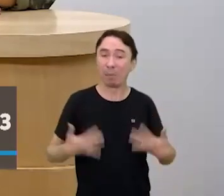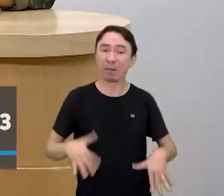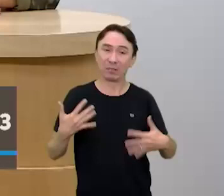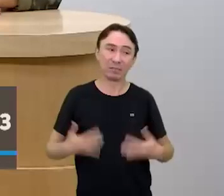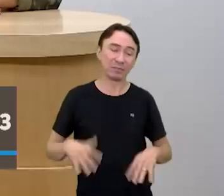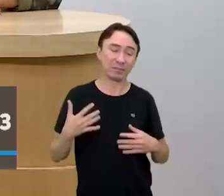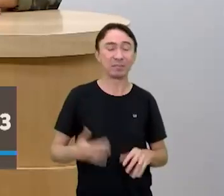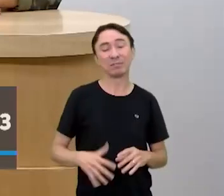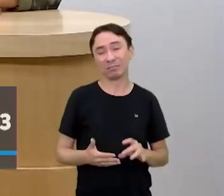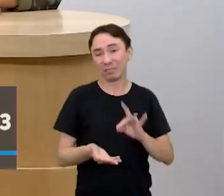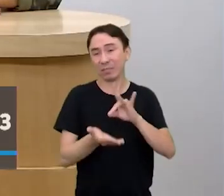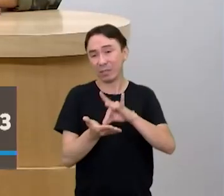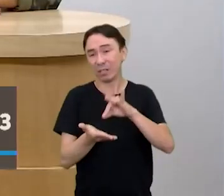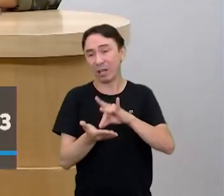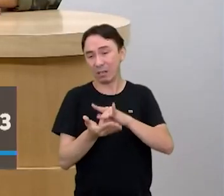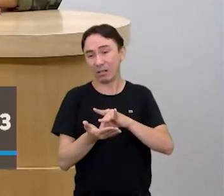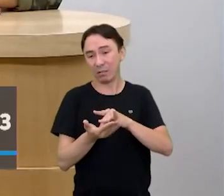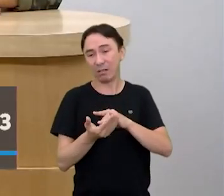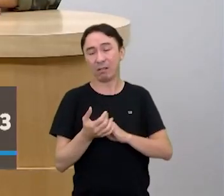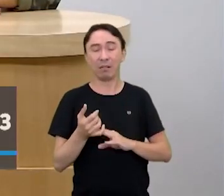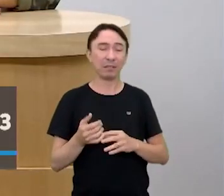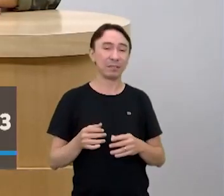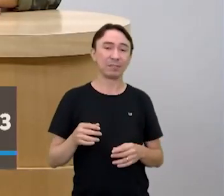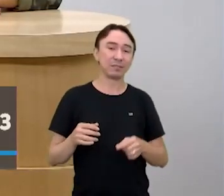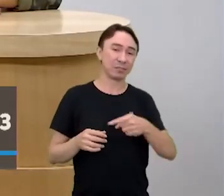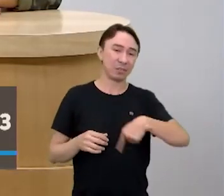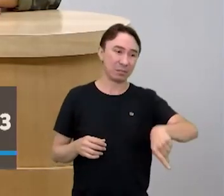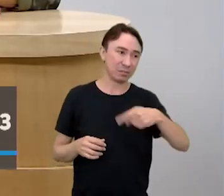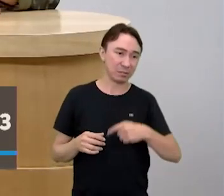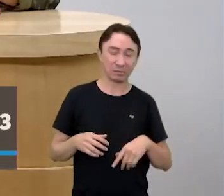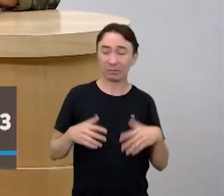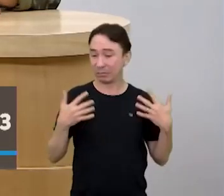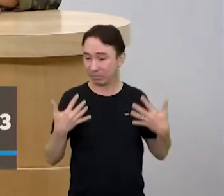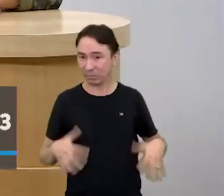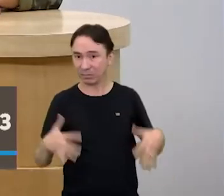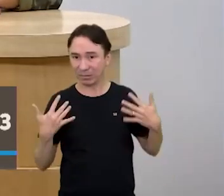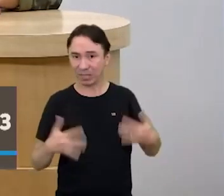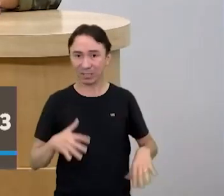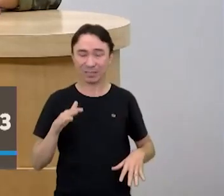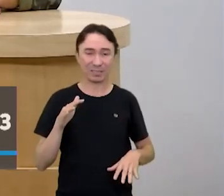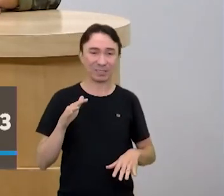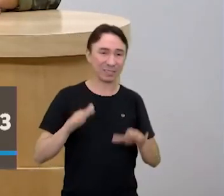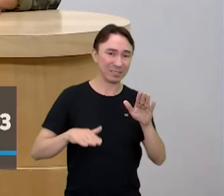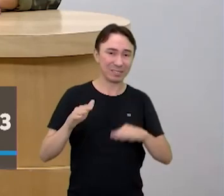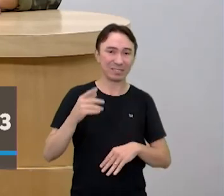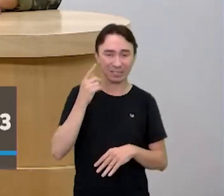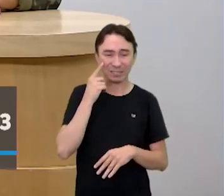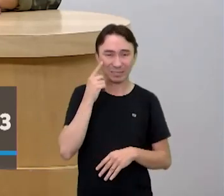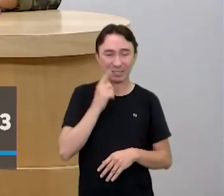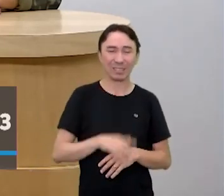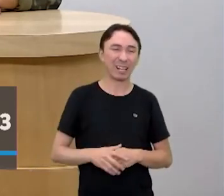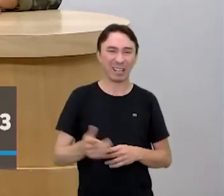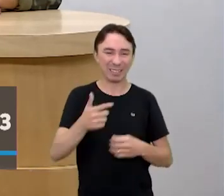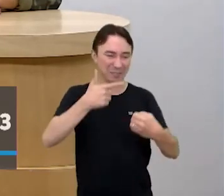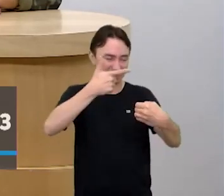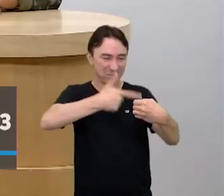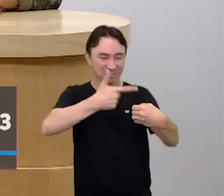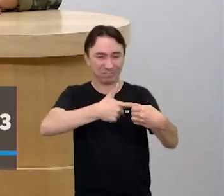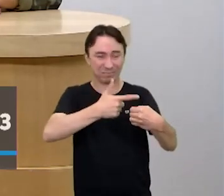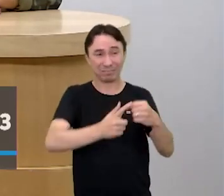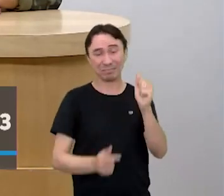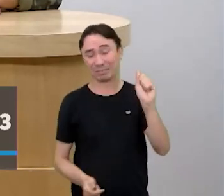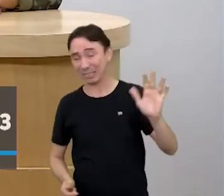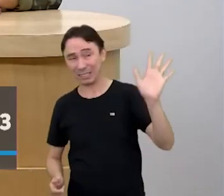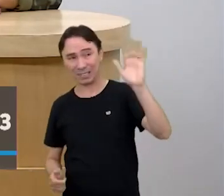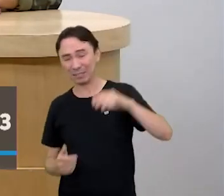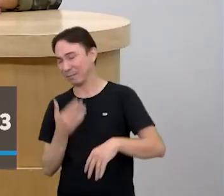ser tratado, olha, o tratado preço... de uma forma que a gente já fica desesperado. Às vezes eu nem quero olhar para não ver o preço da gasolina, né? Então assim, o preço do pão no mercado,